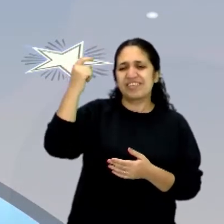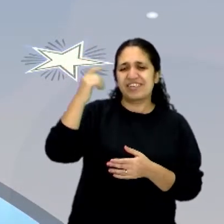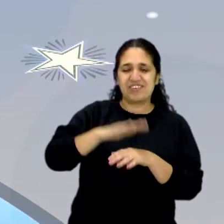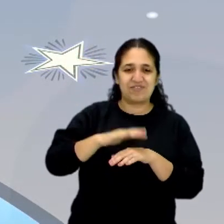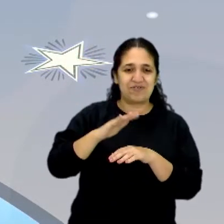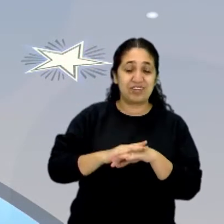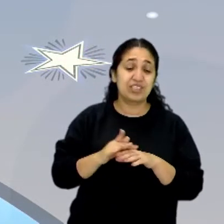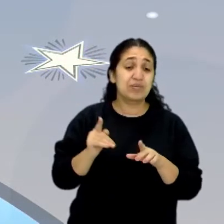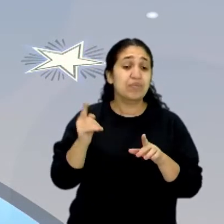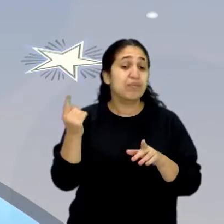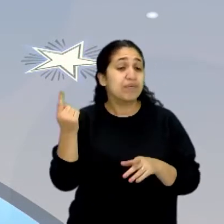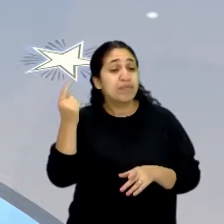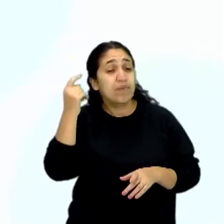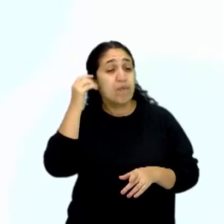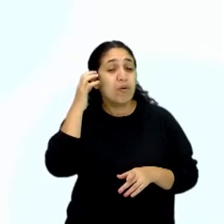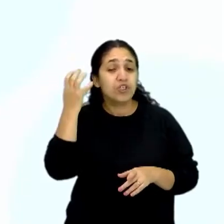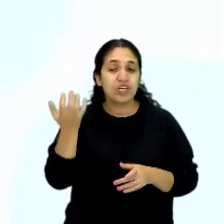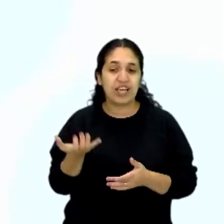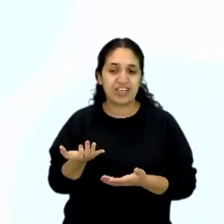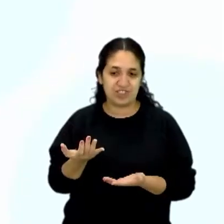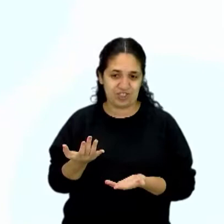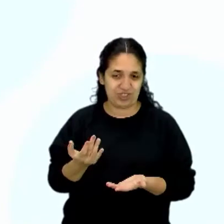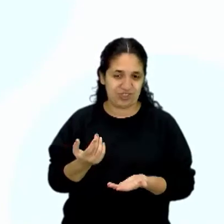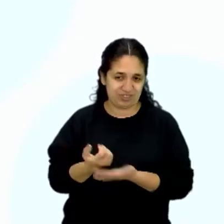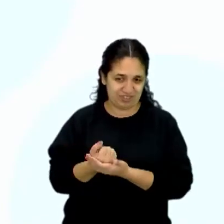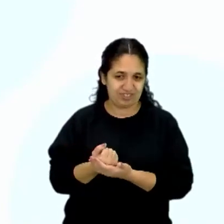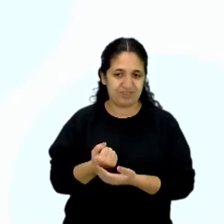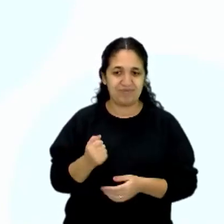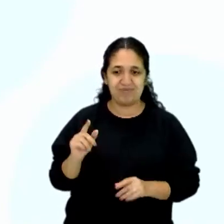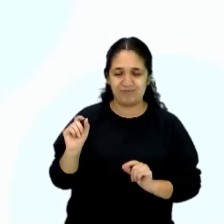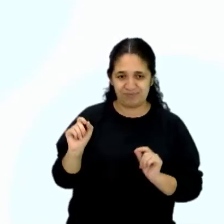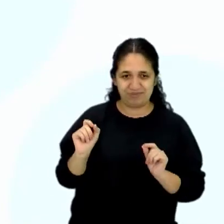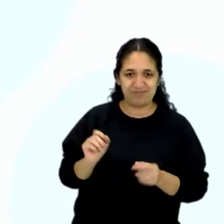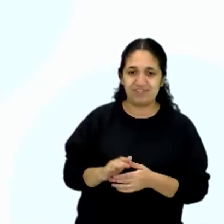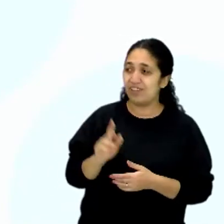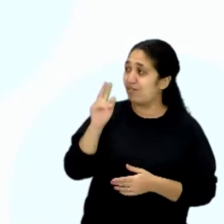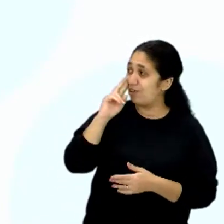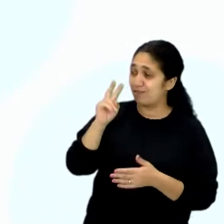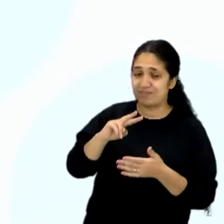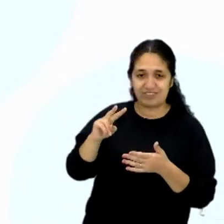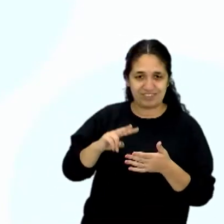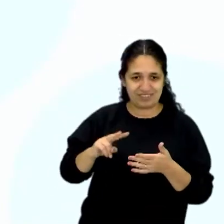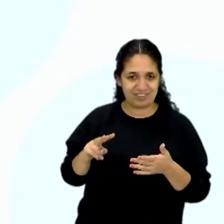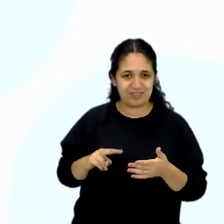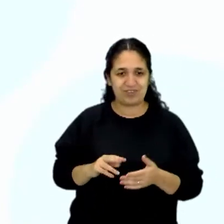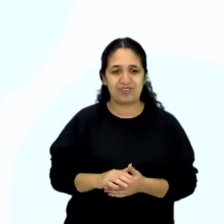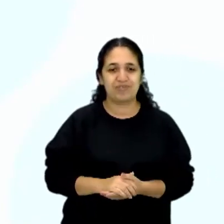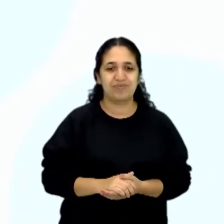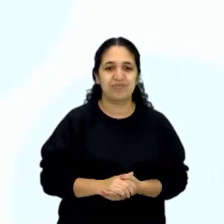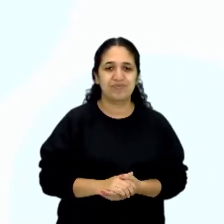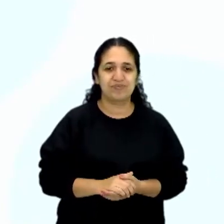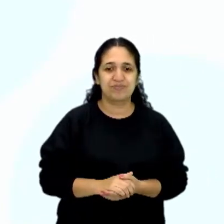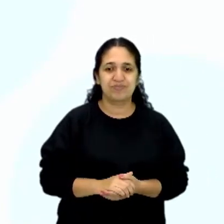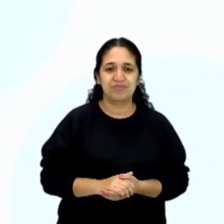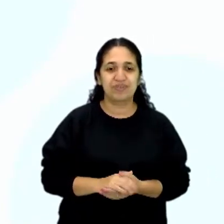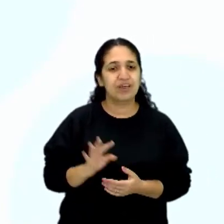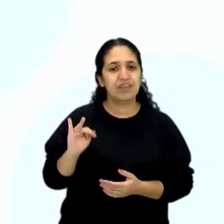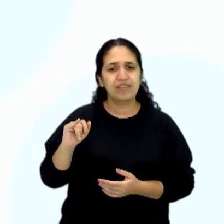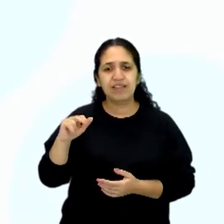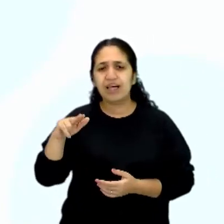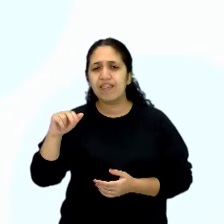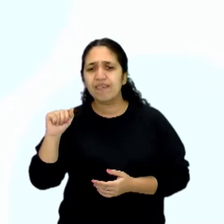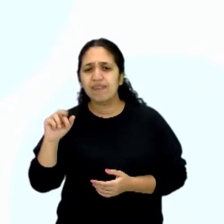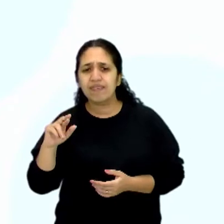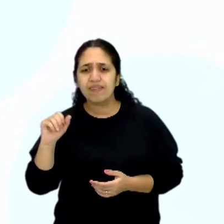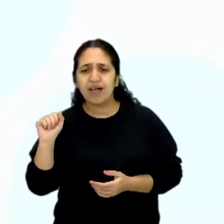no podcast que nós ouvimos, tá bom? Vamos lá, então, para a leitura? Deixa eu ver aqui, Tainara, cadê a sua pergunta?